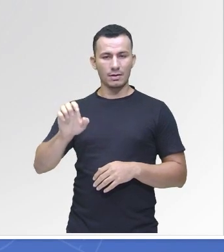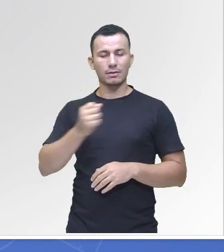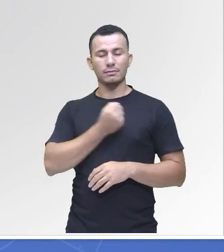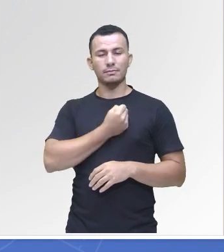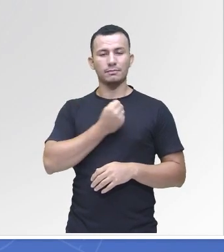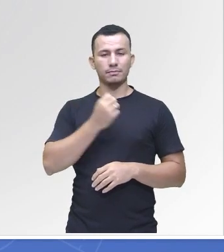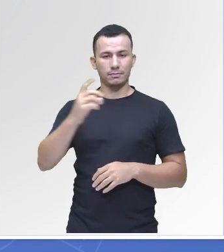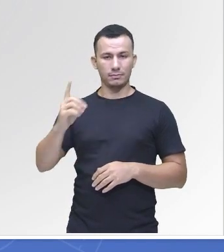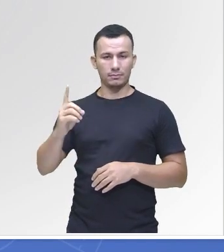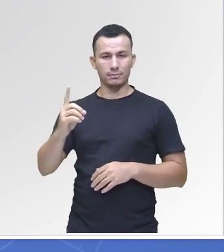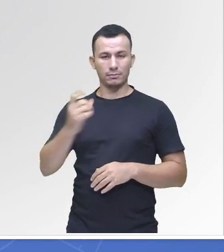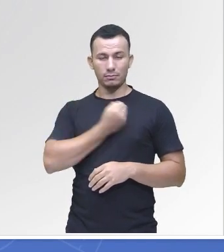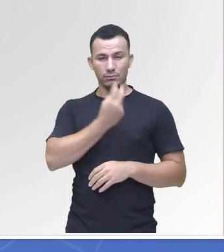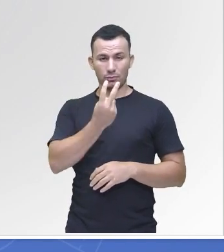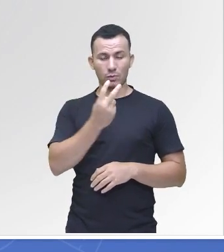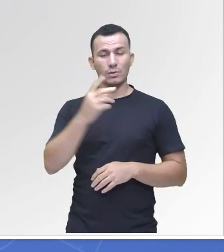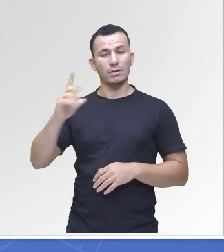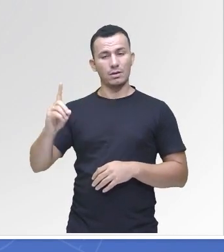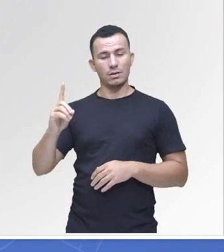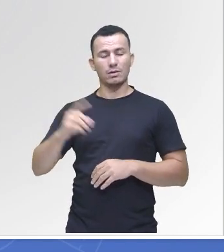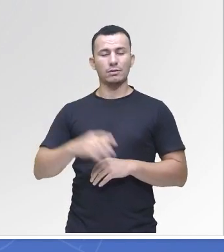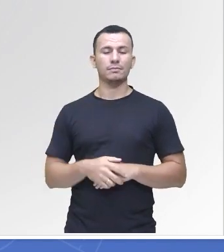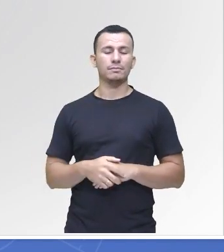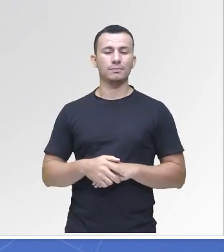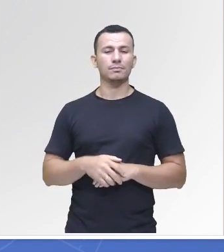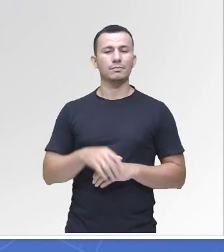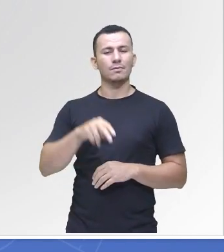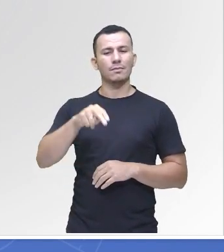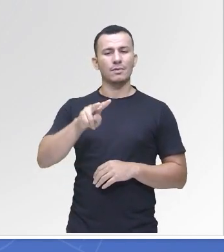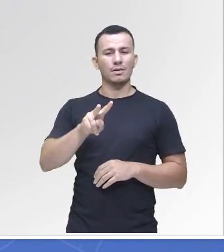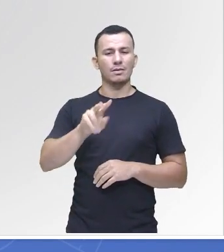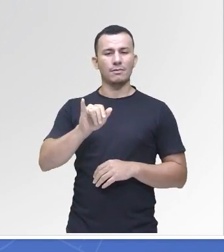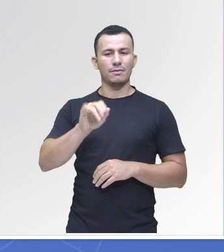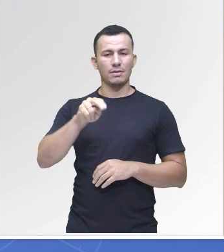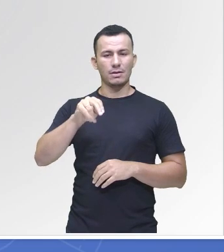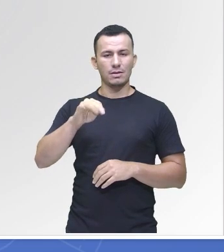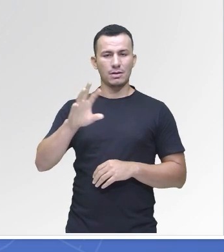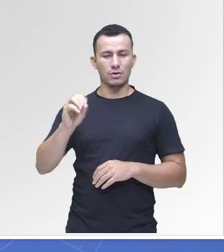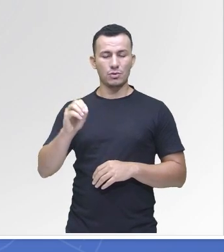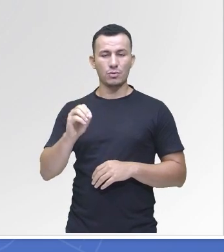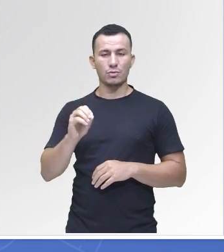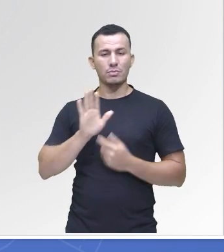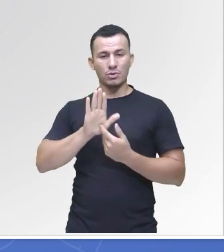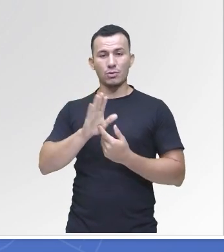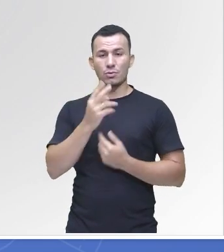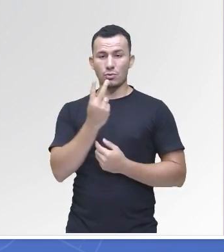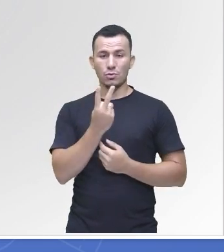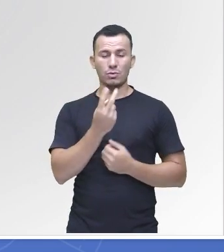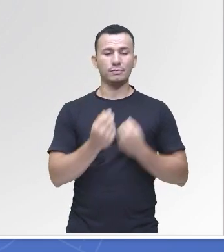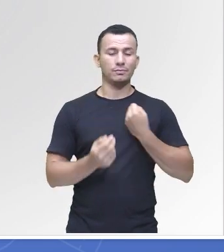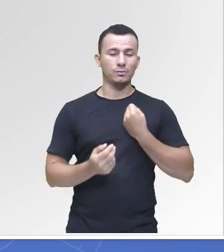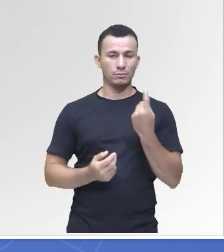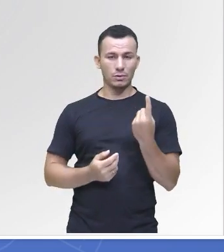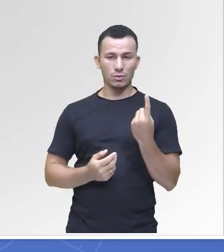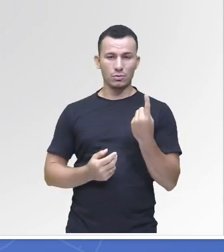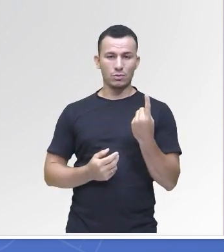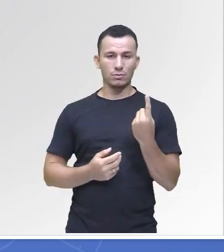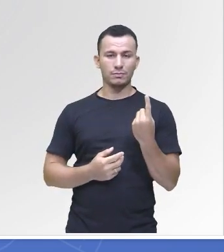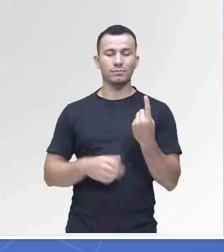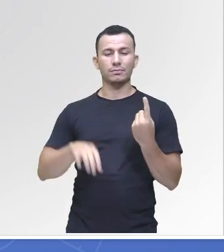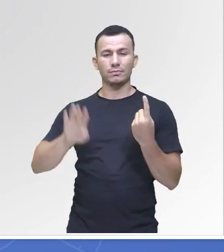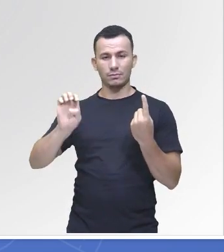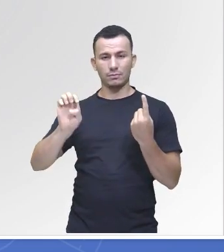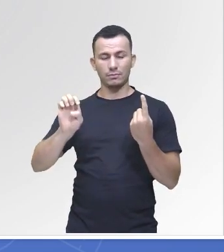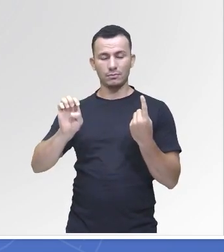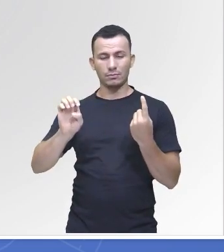Sara também marcou a alternativa D na segunda. O Vinícius apresentou aí as duas respostas, né? Na primeira questão, ele marcou